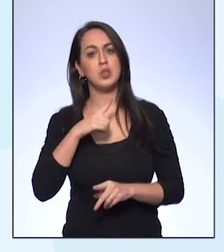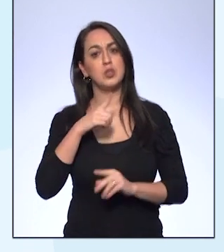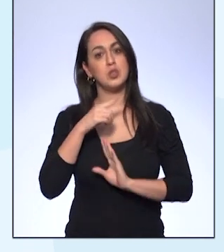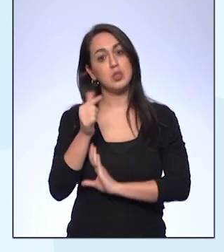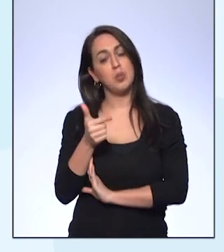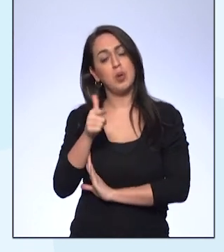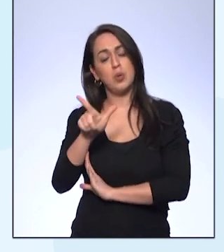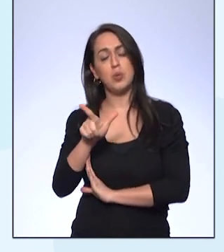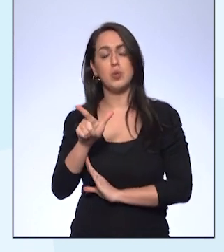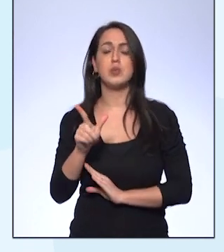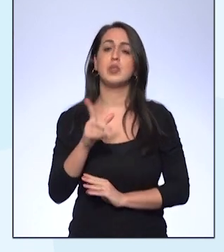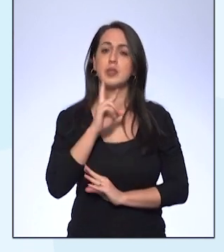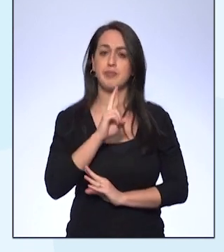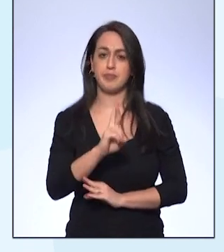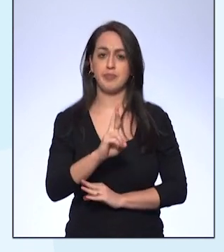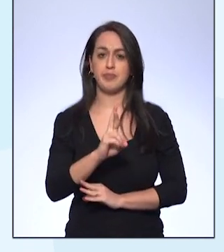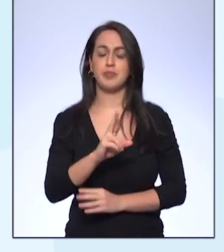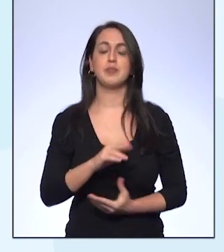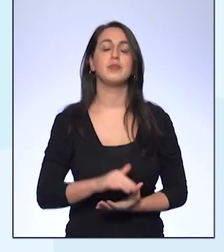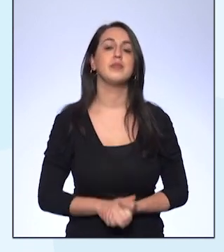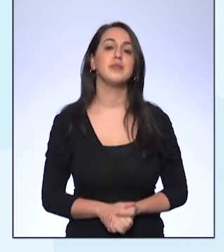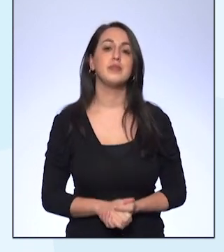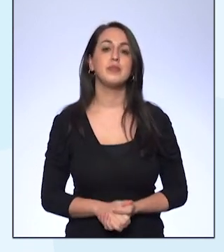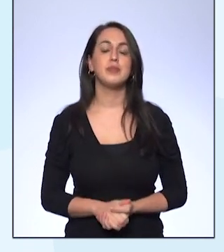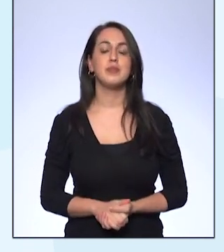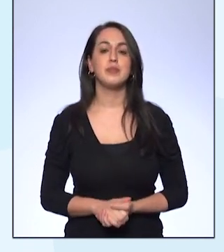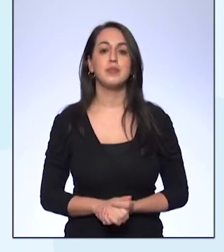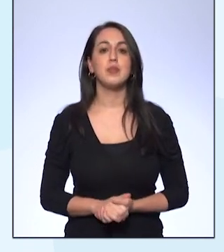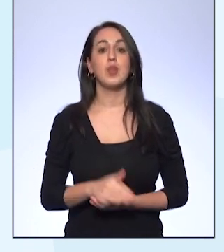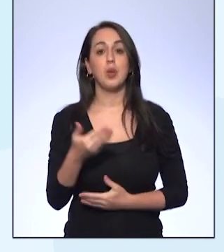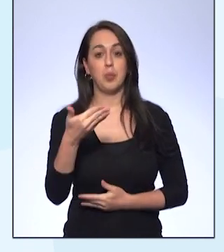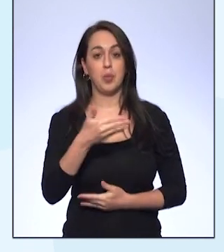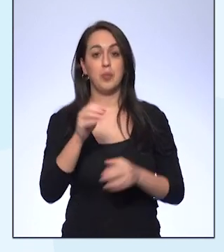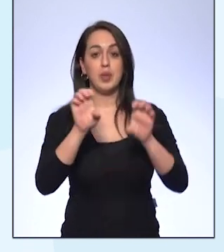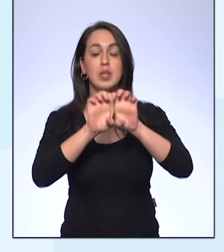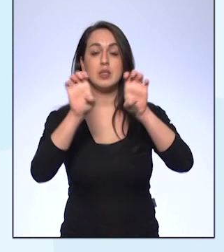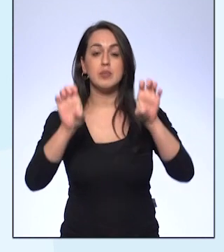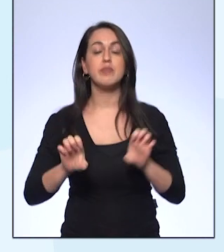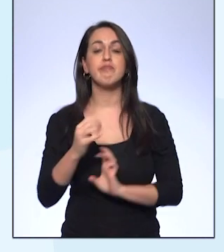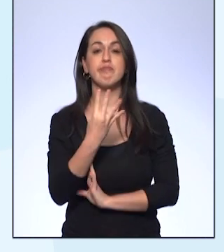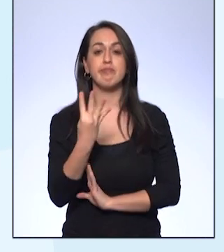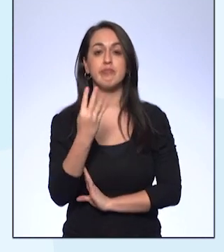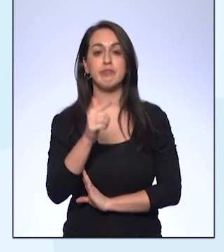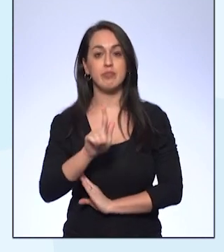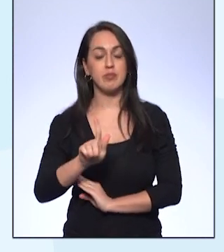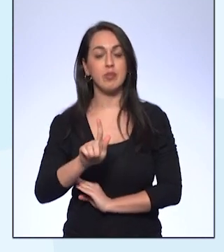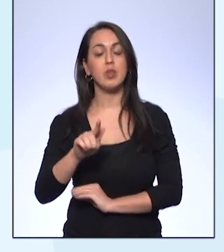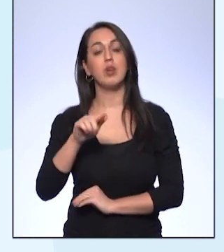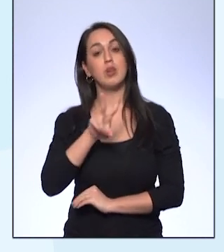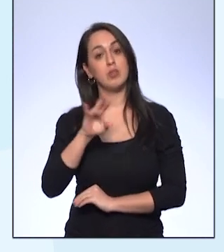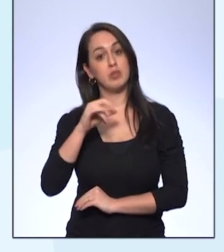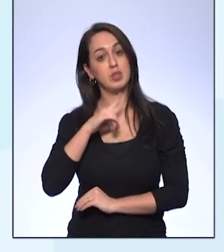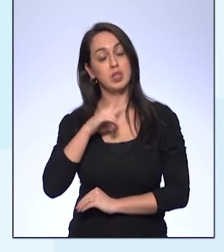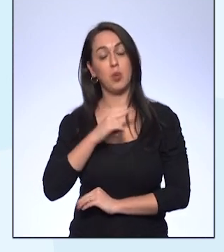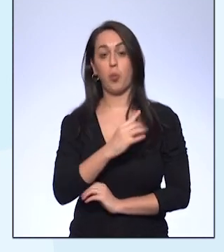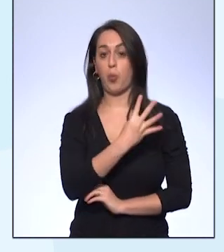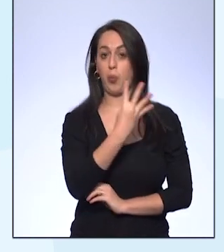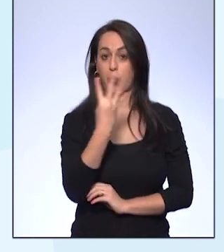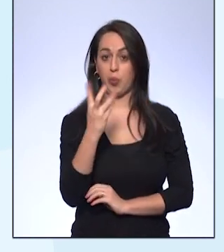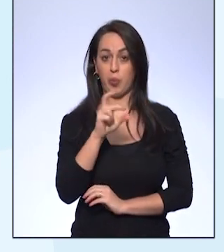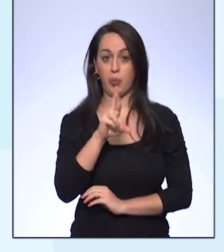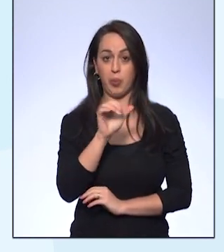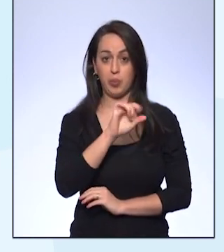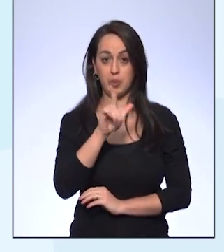outra forma de resolver. Muito bem. Esta equação do quarto grau terá 4 raízes,